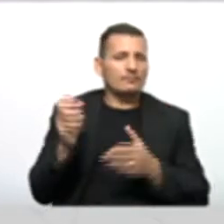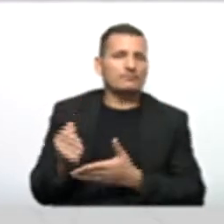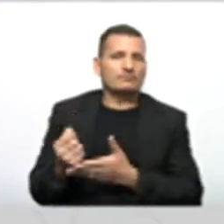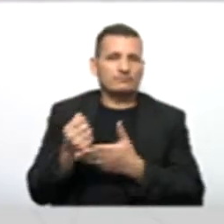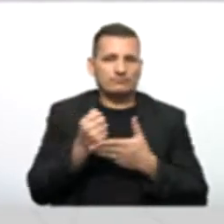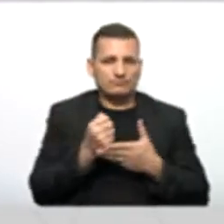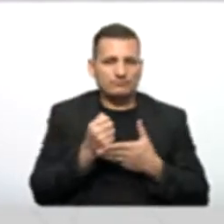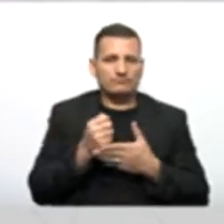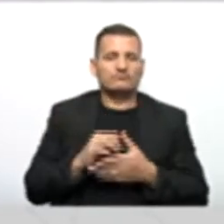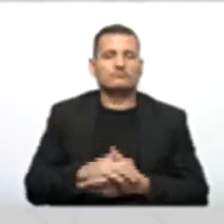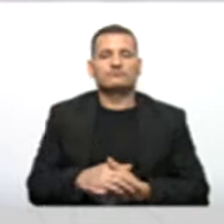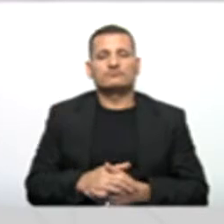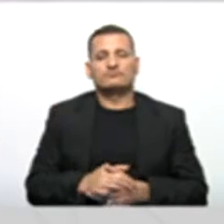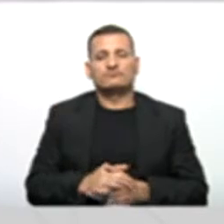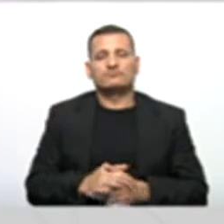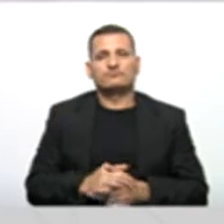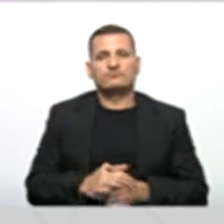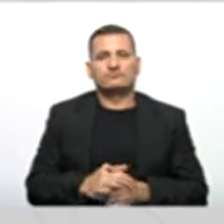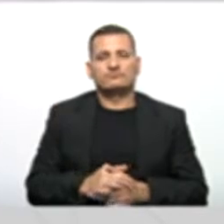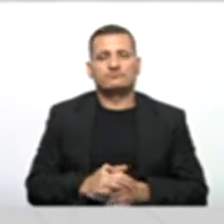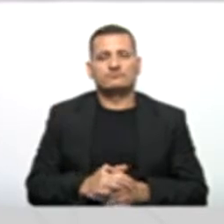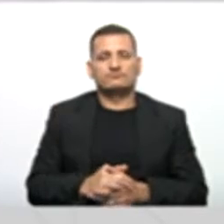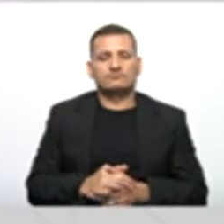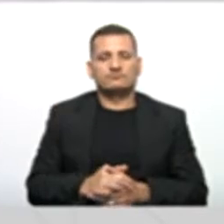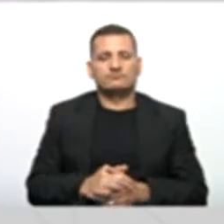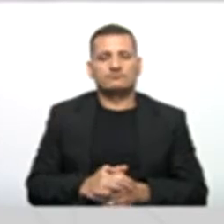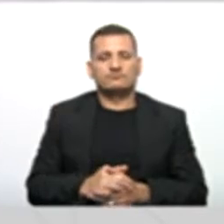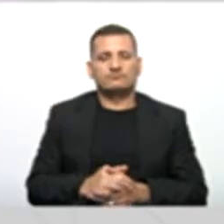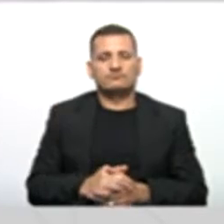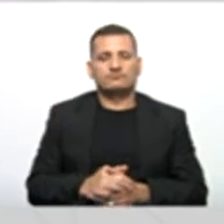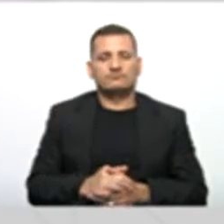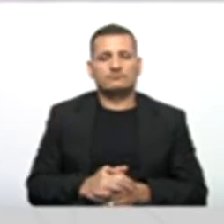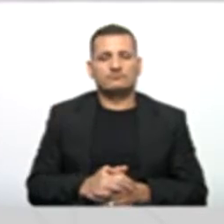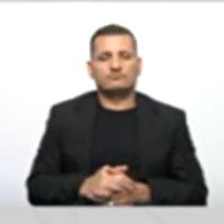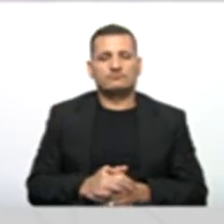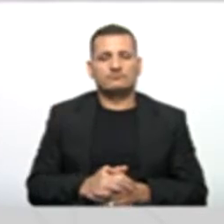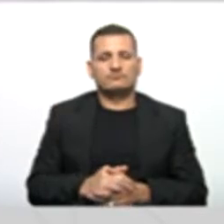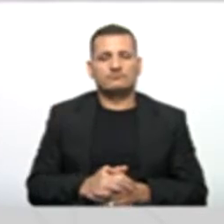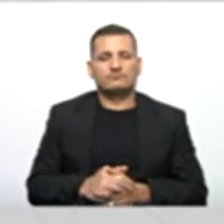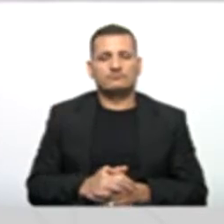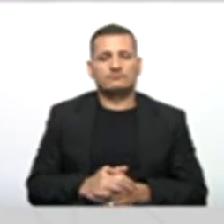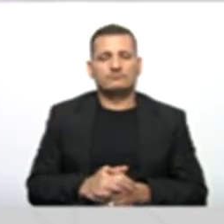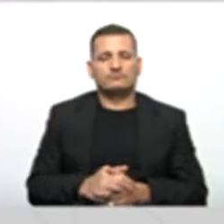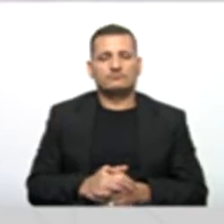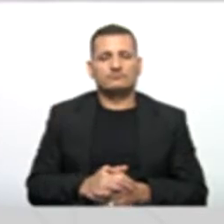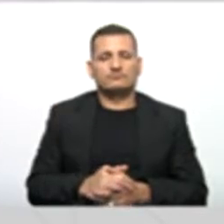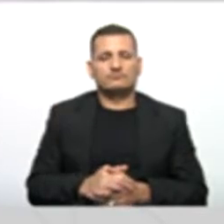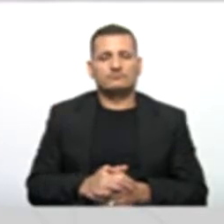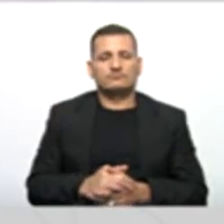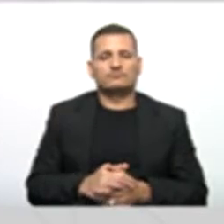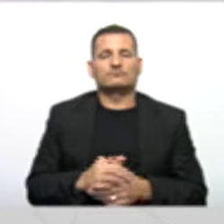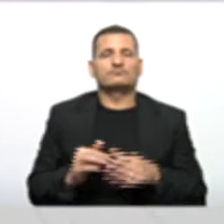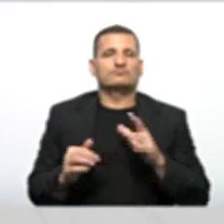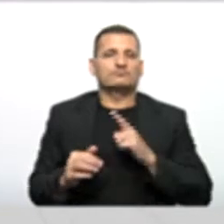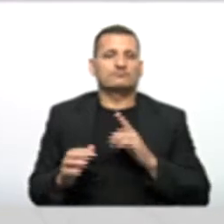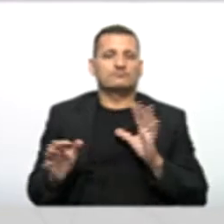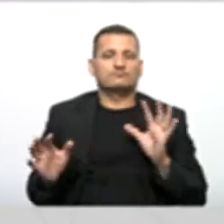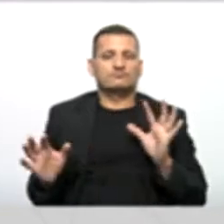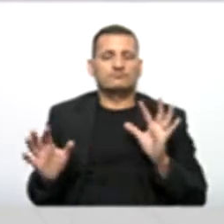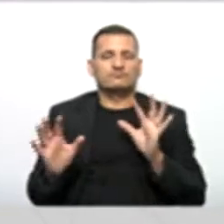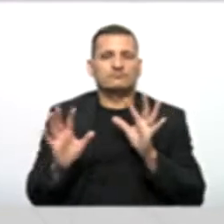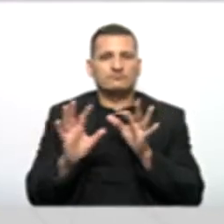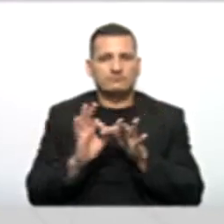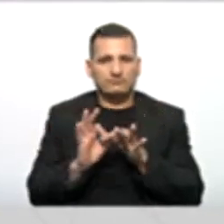vai estar financiando, a equipe também é parte interessada do nosso projeto, que vai estar desenvolvendo. Eu tenho que ter conhecimento